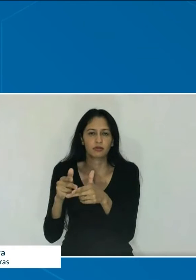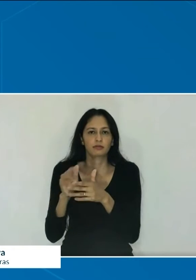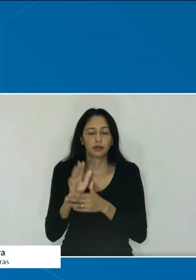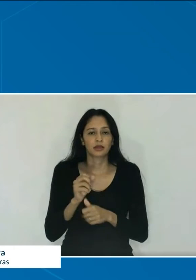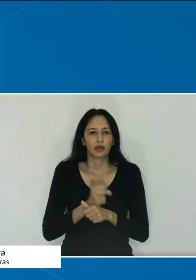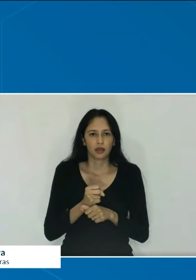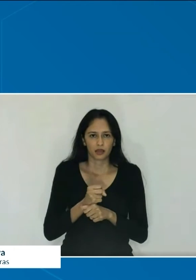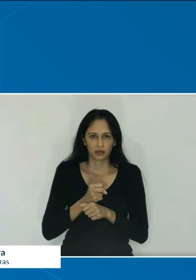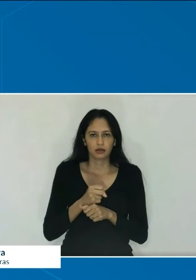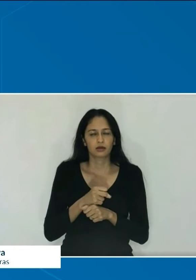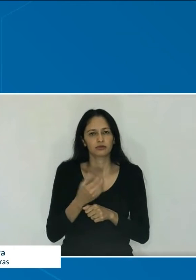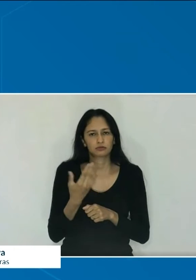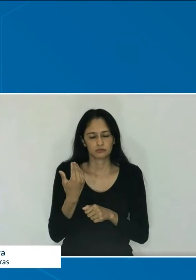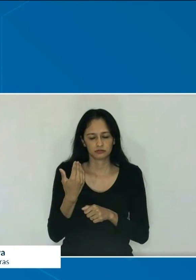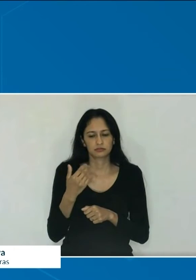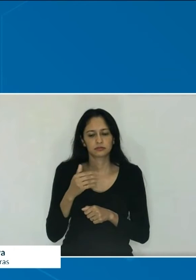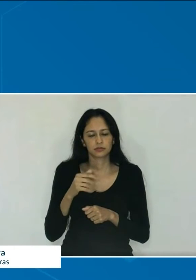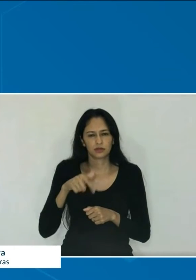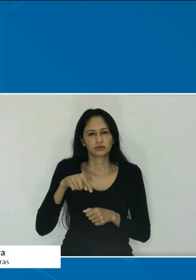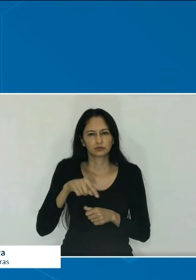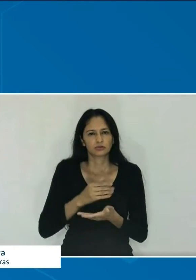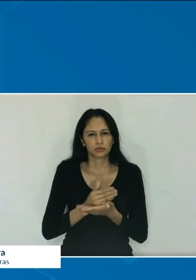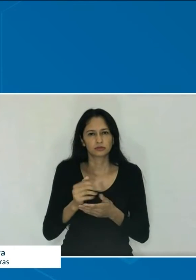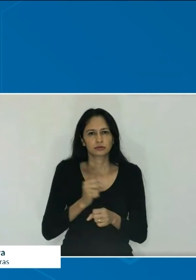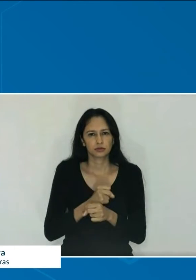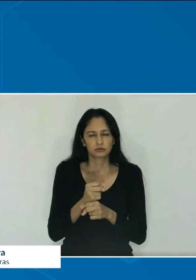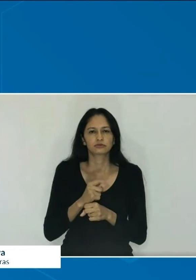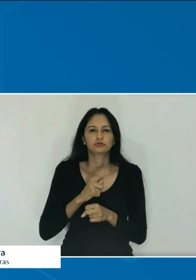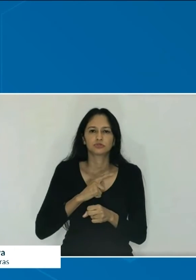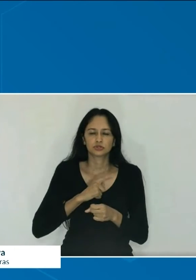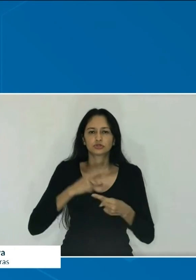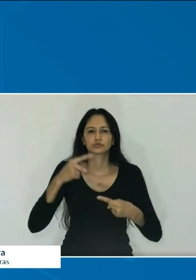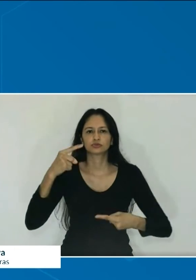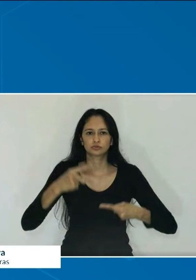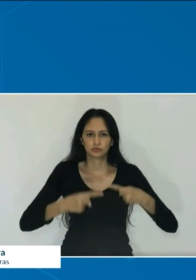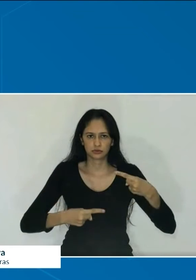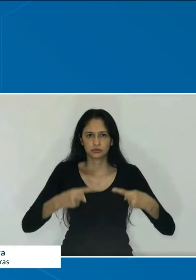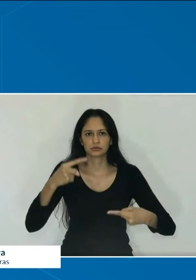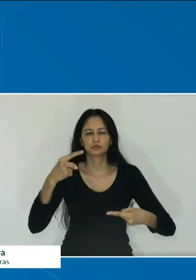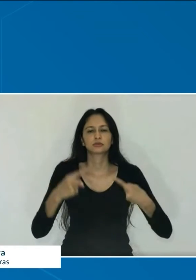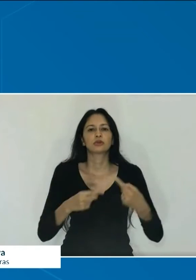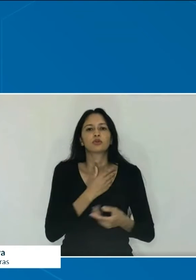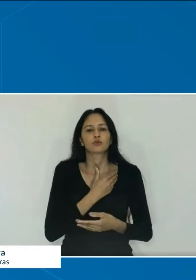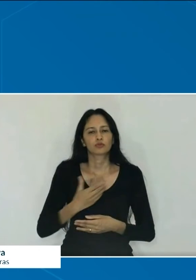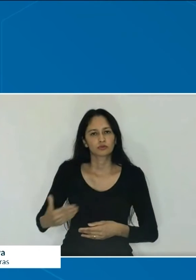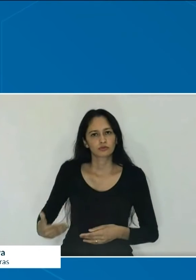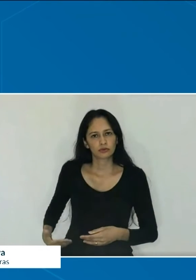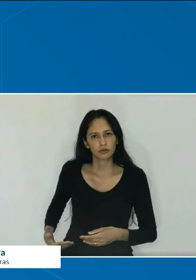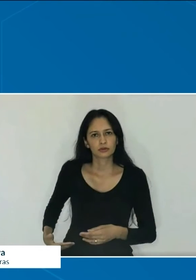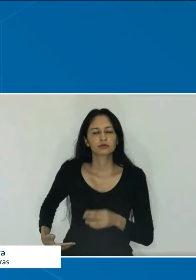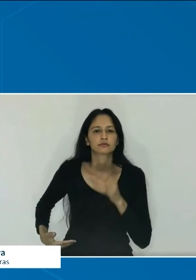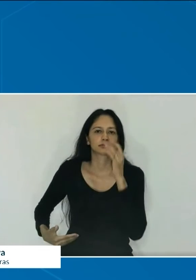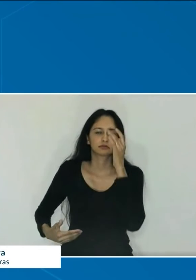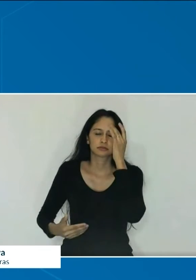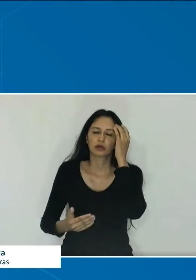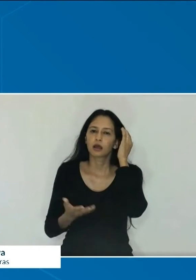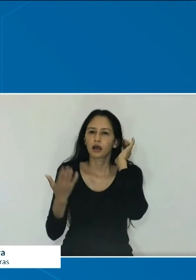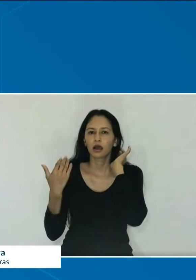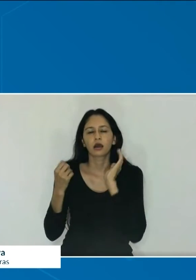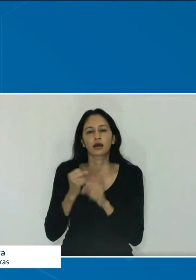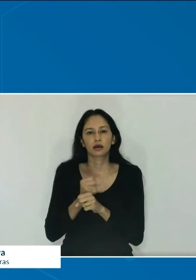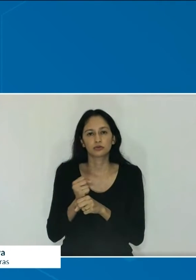lobby em cima de rodovia, em cima do transporte rodoviário, que foi priorizado pelos governos ao longo aí de várias décadas,